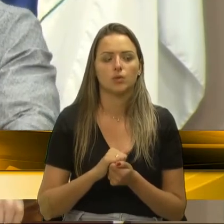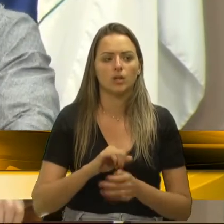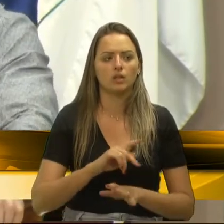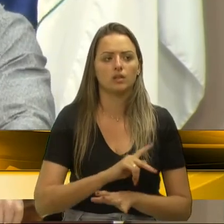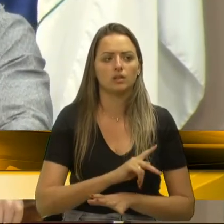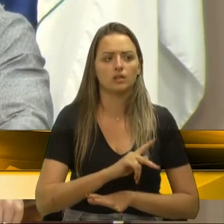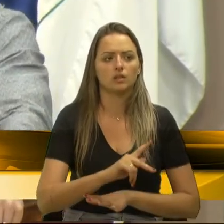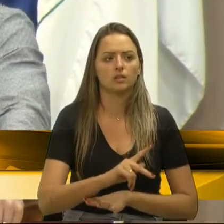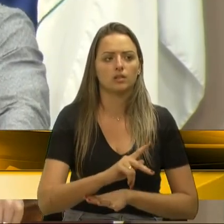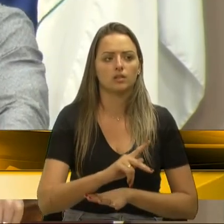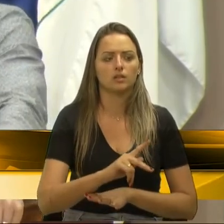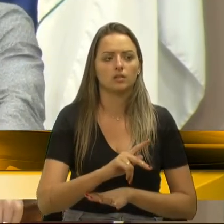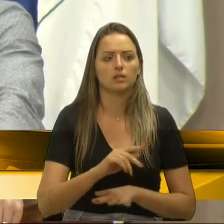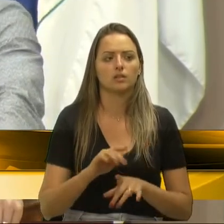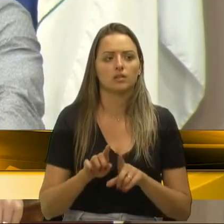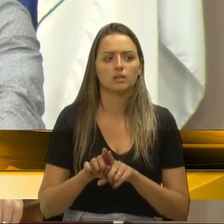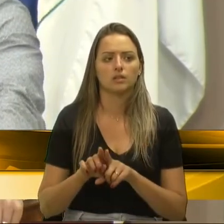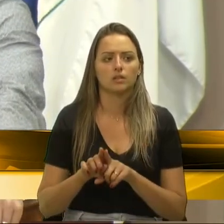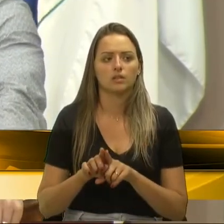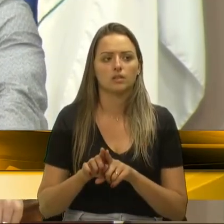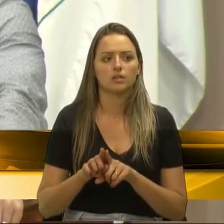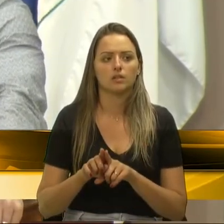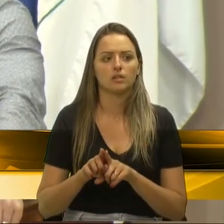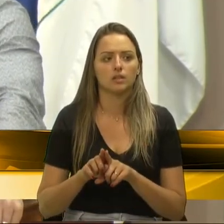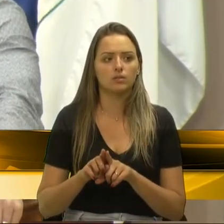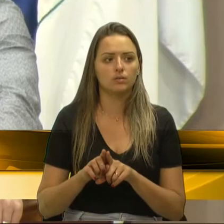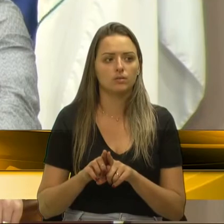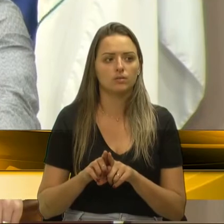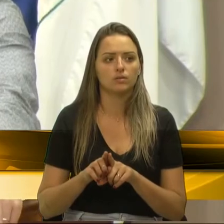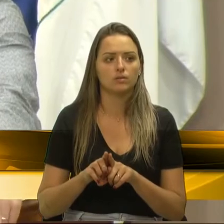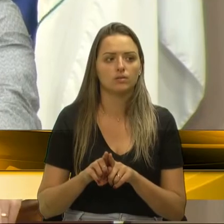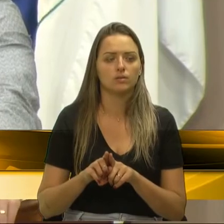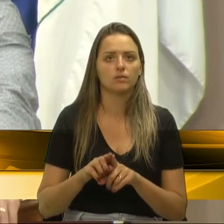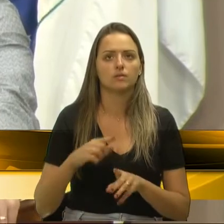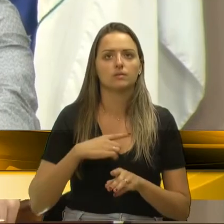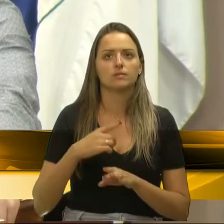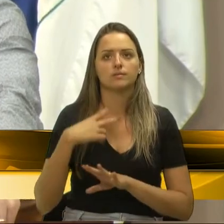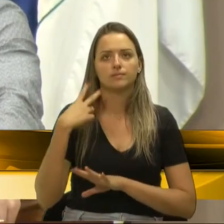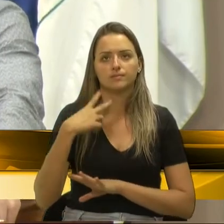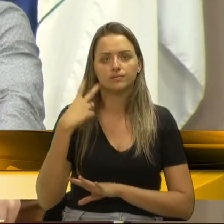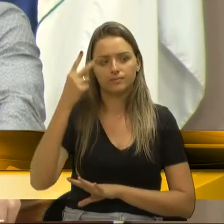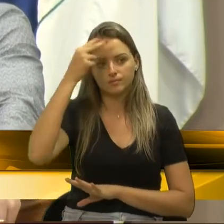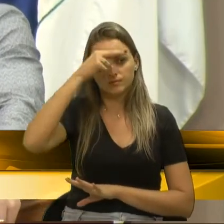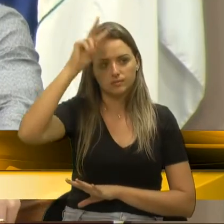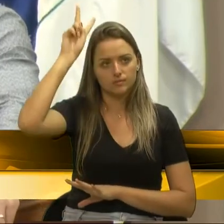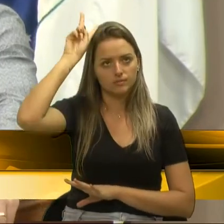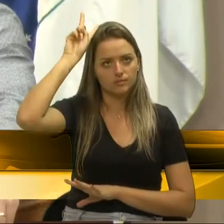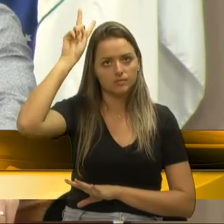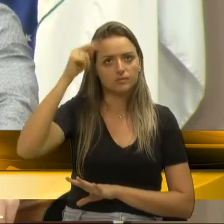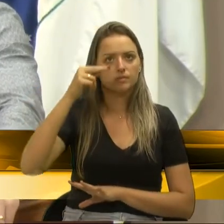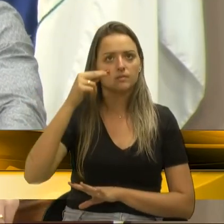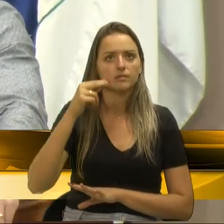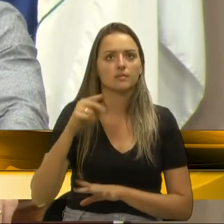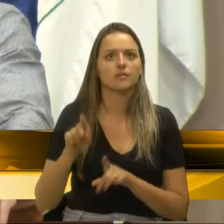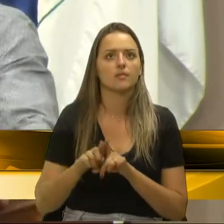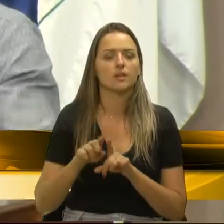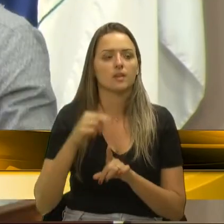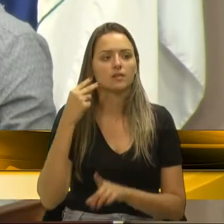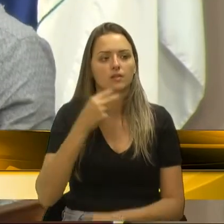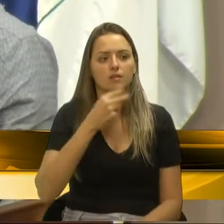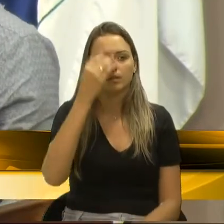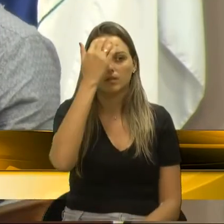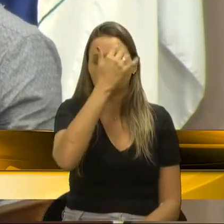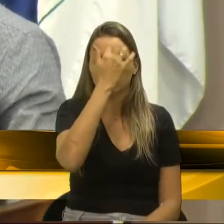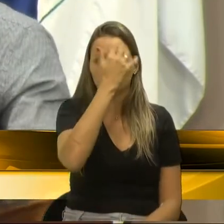Paula Iores, vereador Felipe Grammauer, Felipe Edson, o vereador Edson da Rosa e o vereador Adiló de